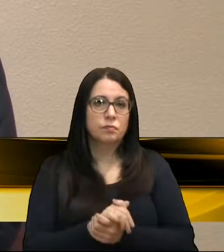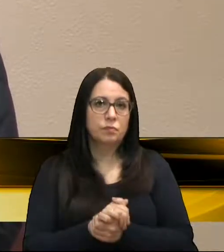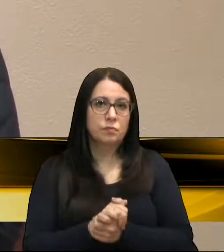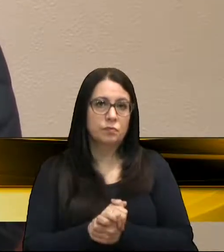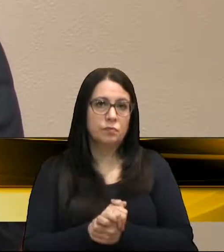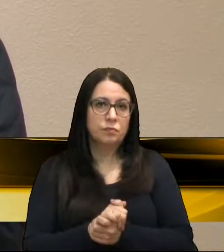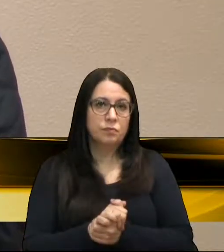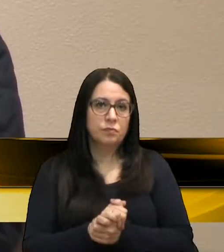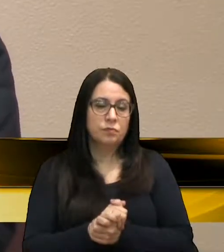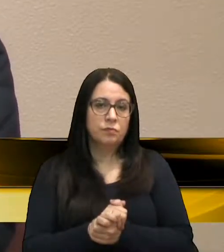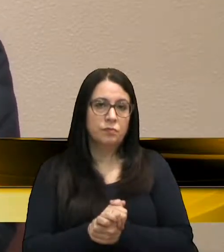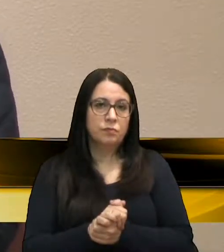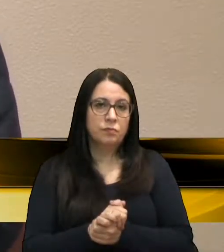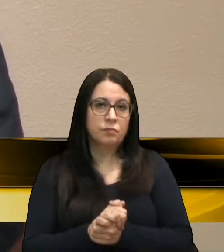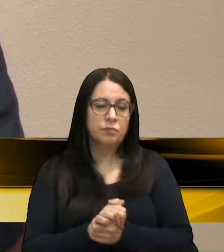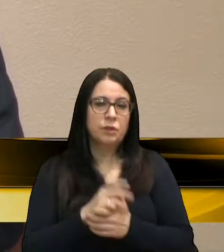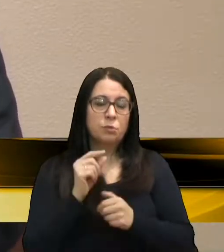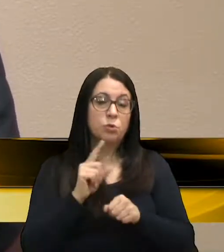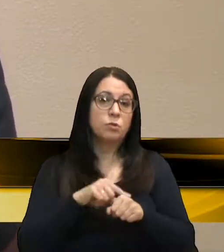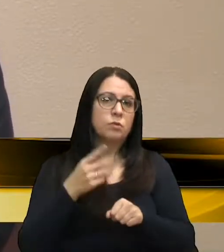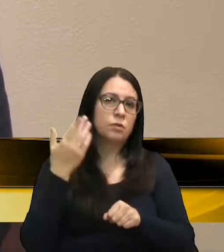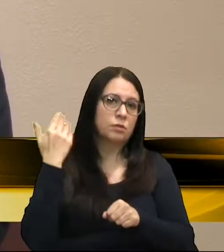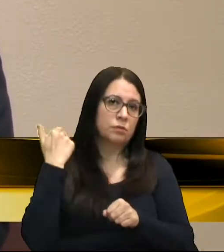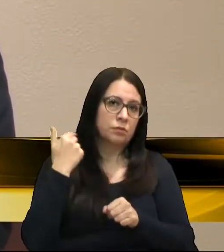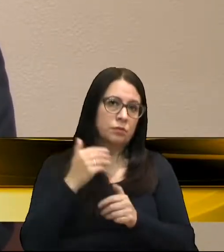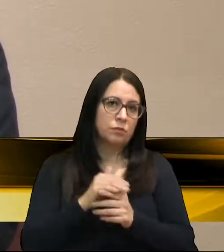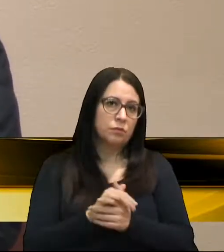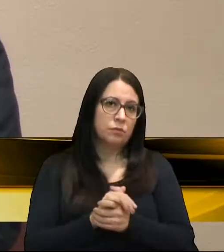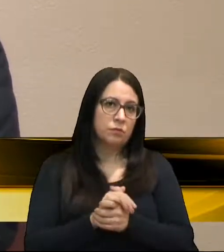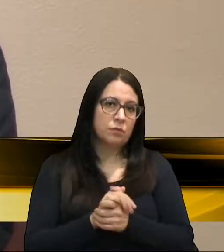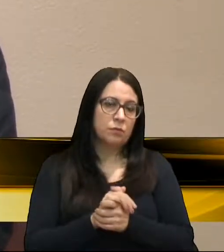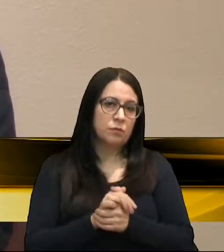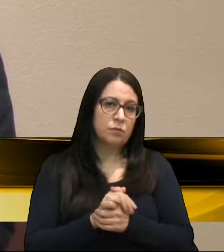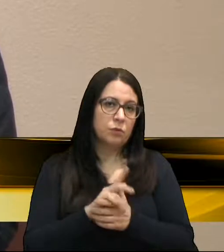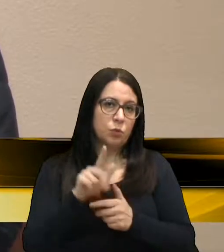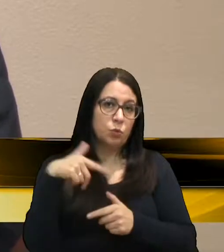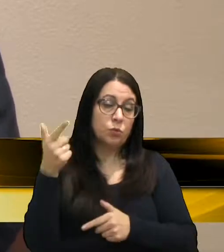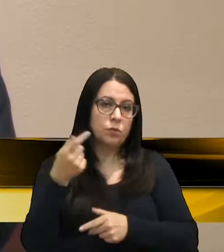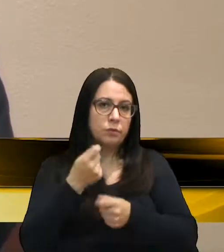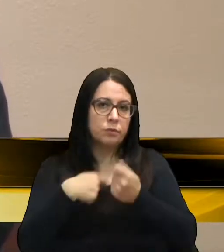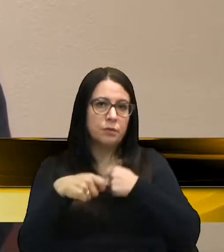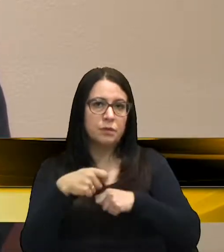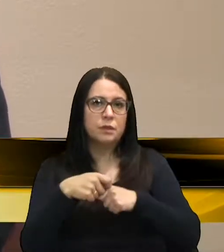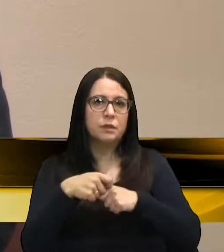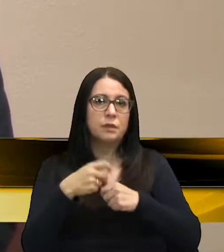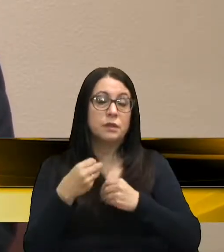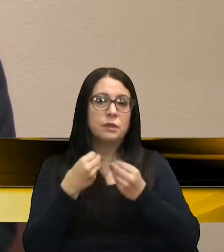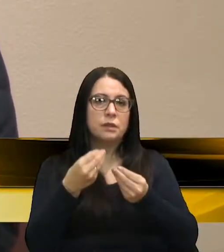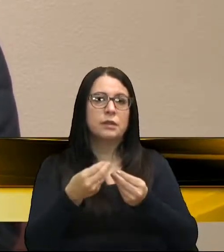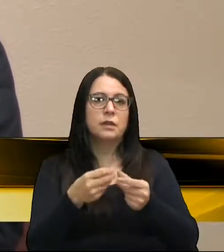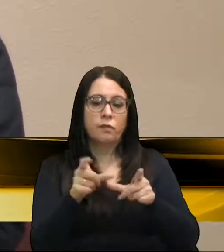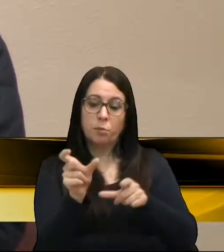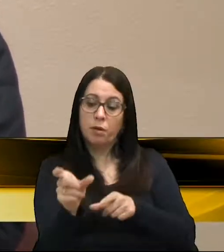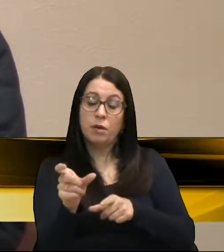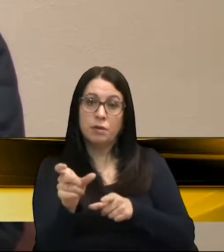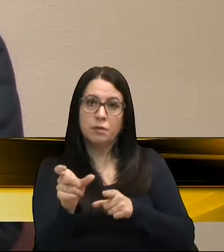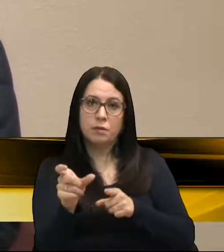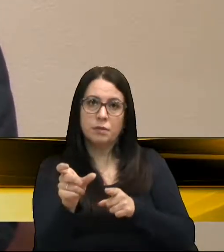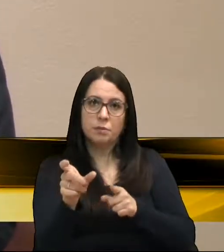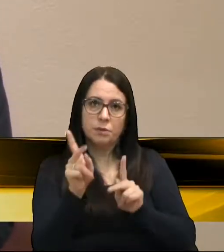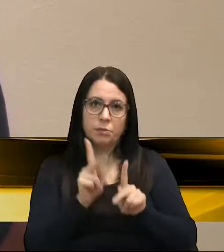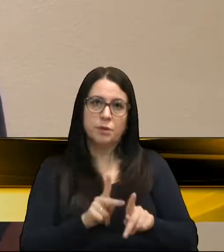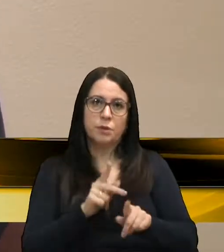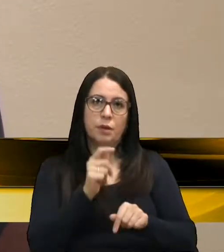que podia, até pouco tempo, as outras administrações forneciam a carteirinha para as